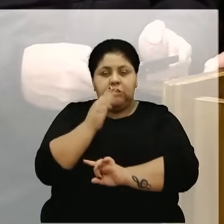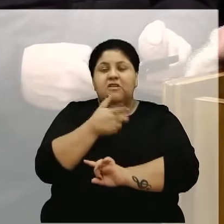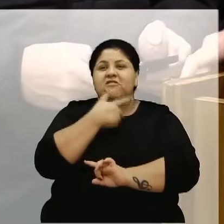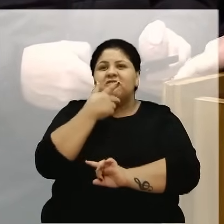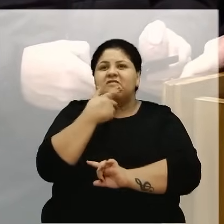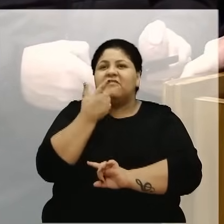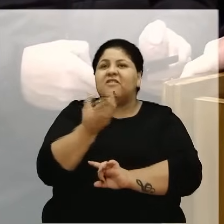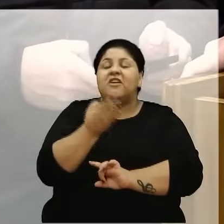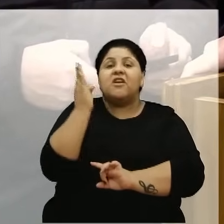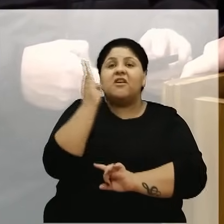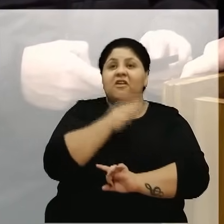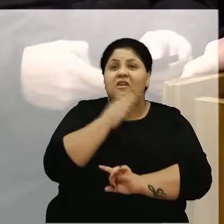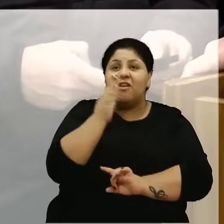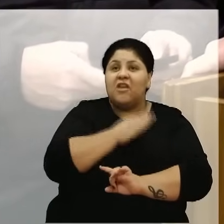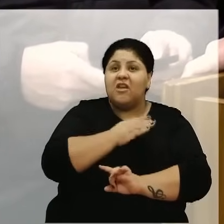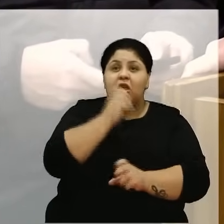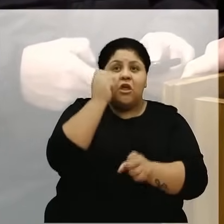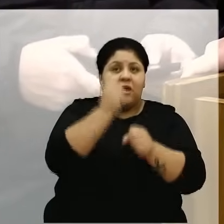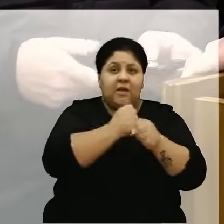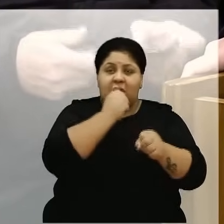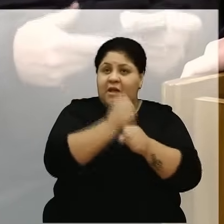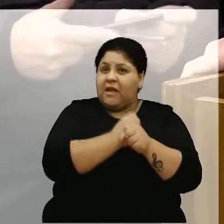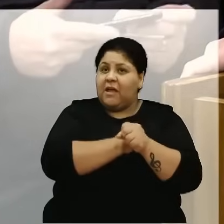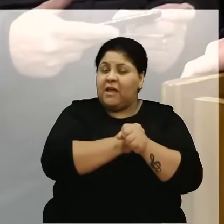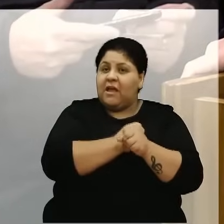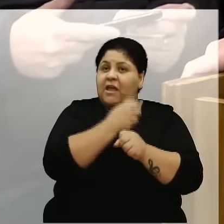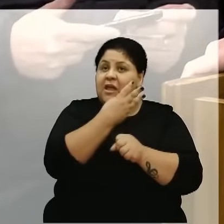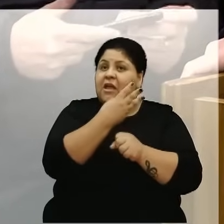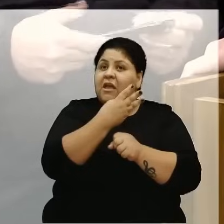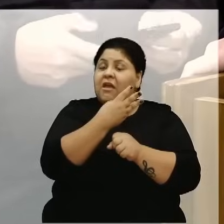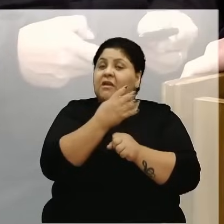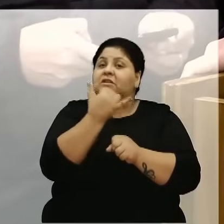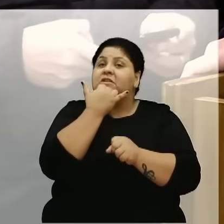de emergencialmente uma obra de